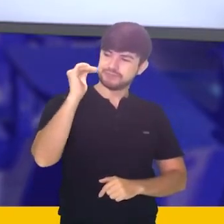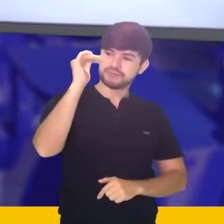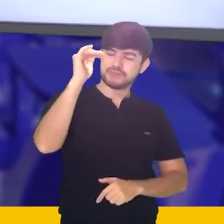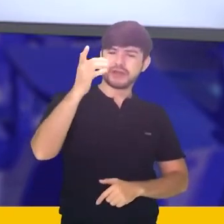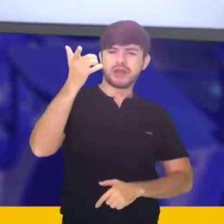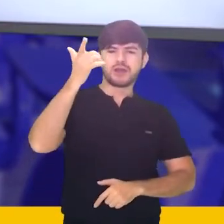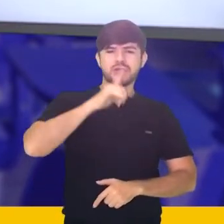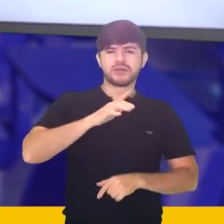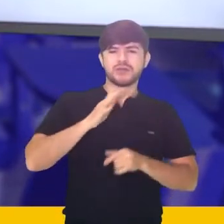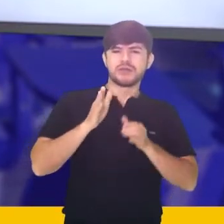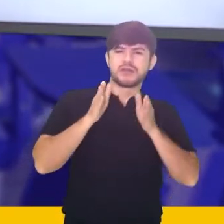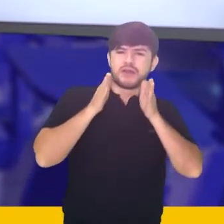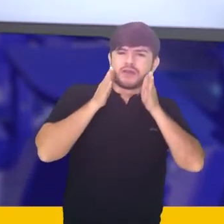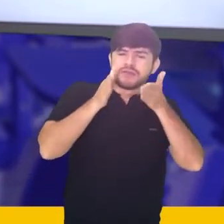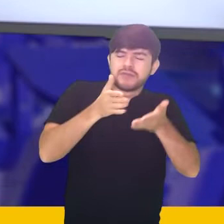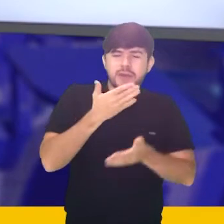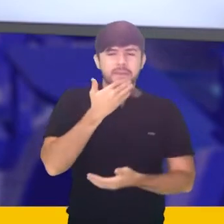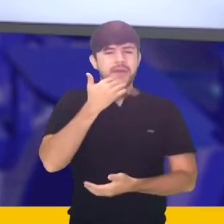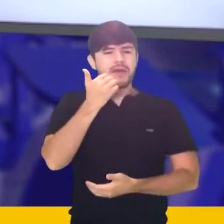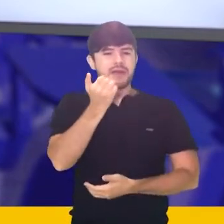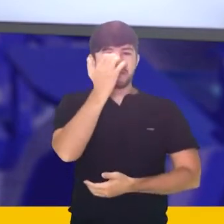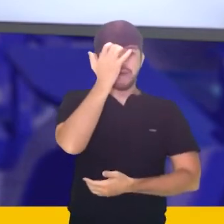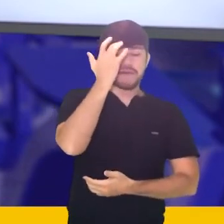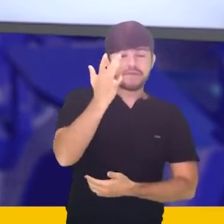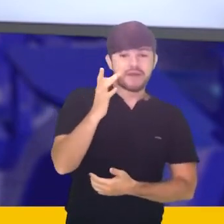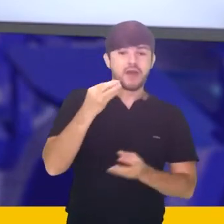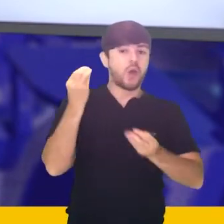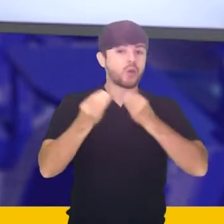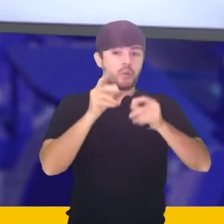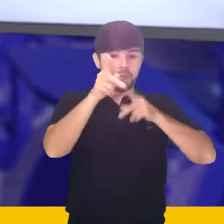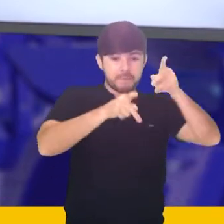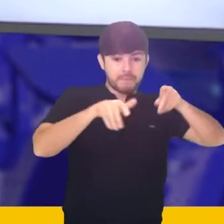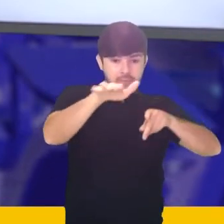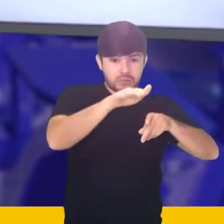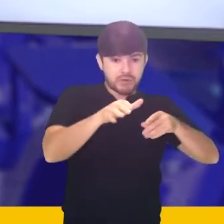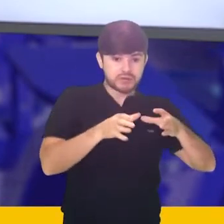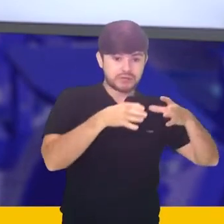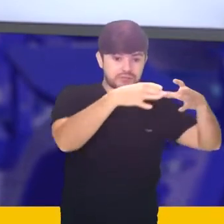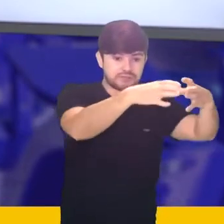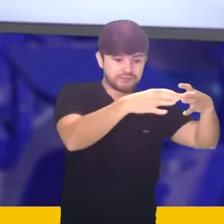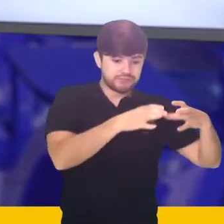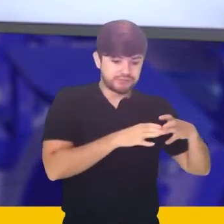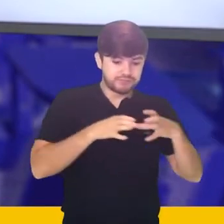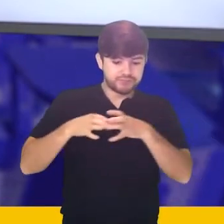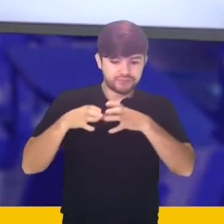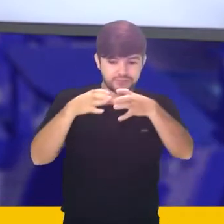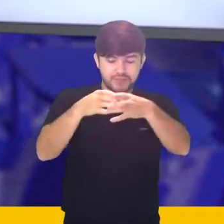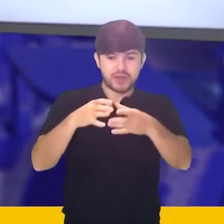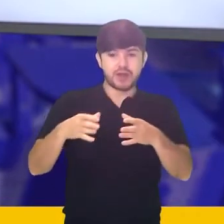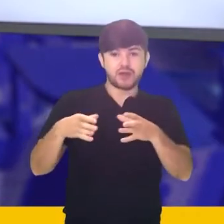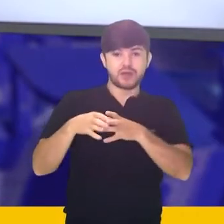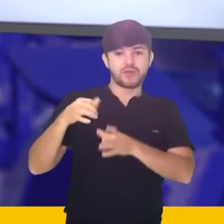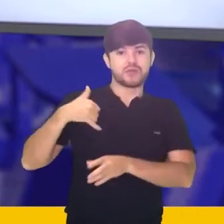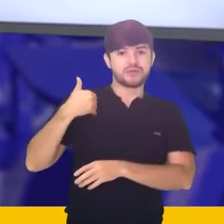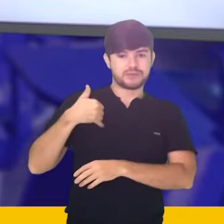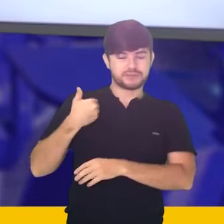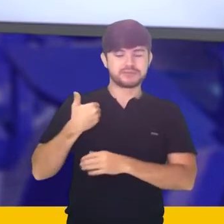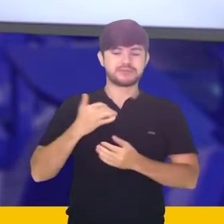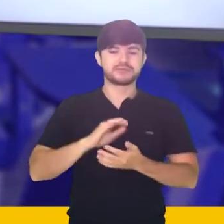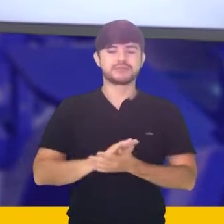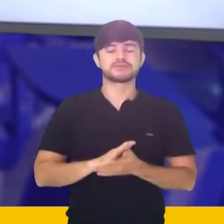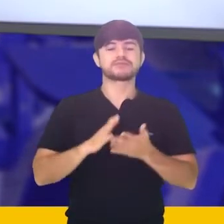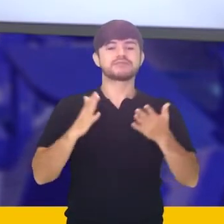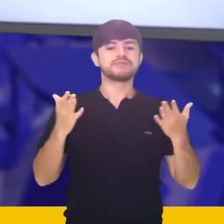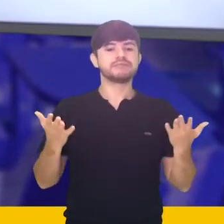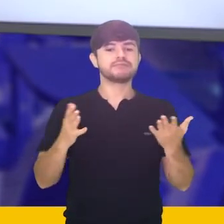olhar mais facinho, né, como é que essa população se distribui por idade é por meio de uma coisa chamada pirâmide etária. Então